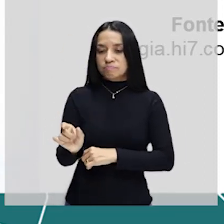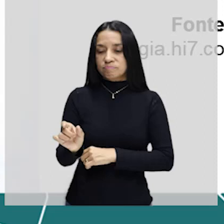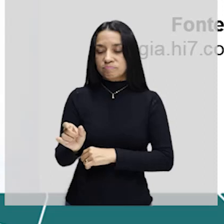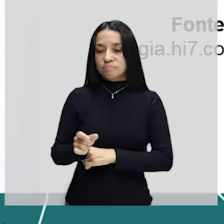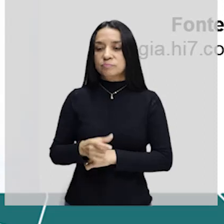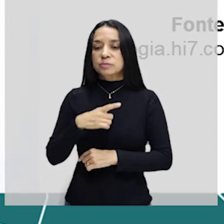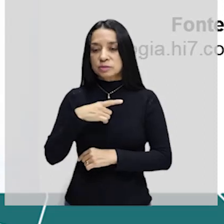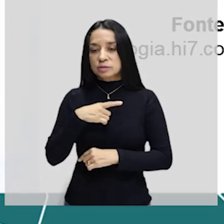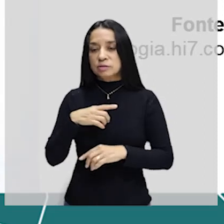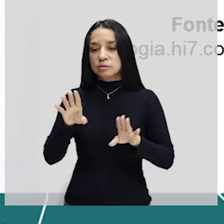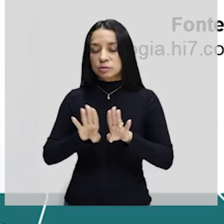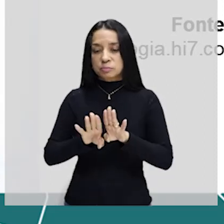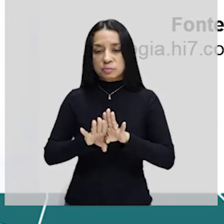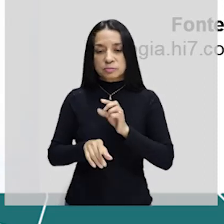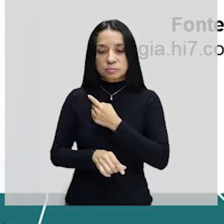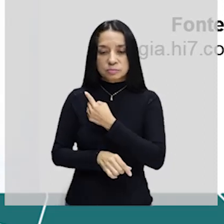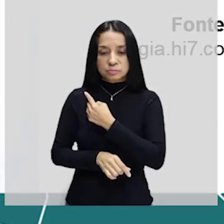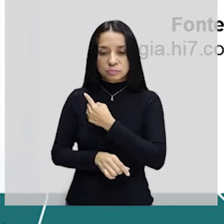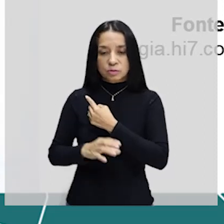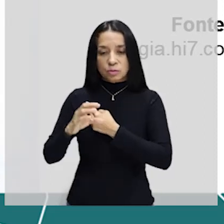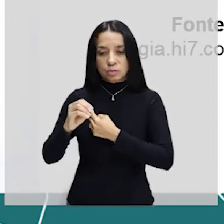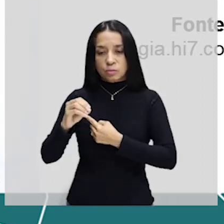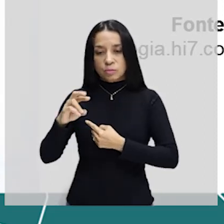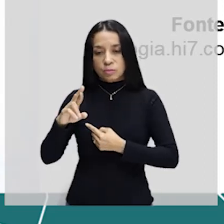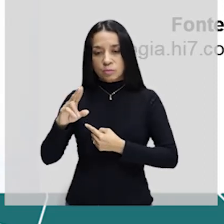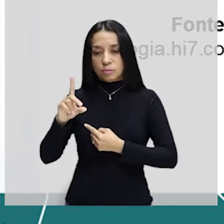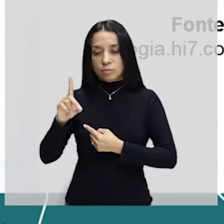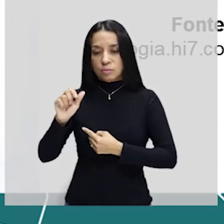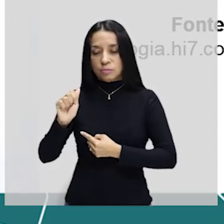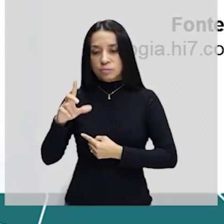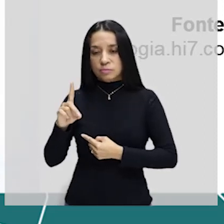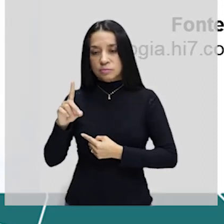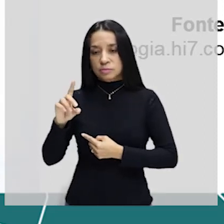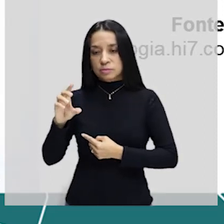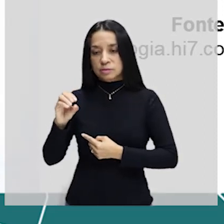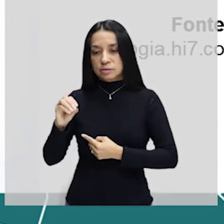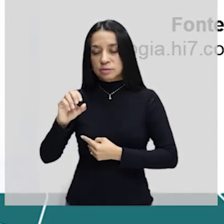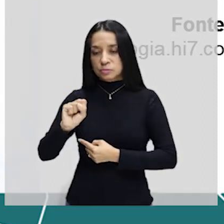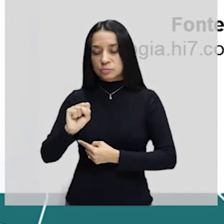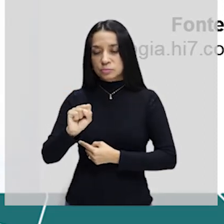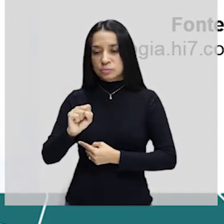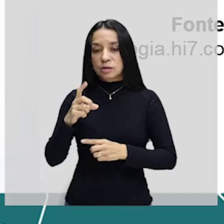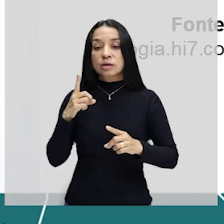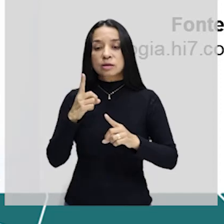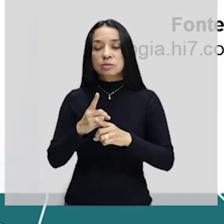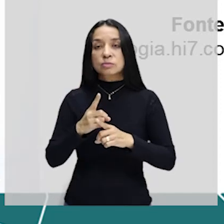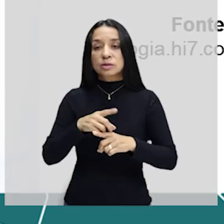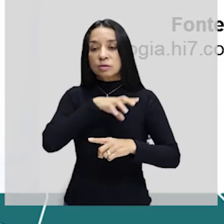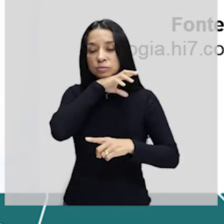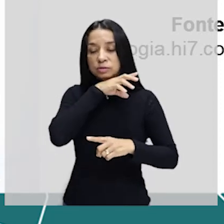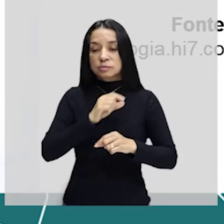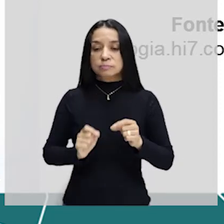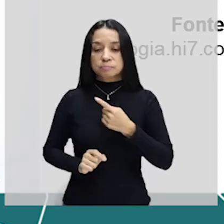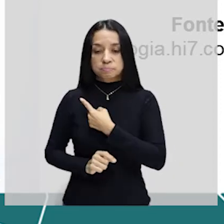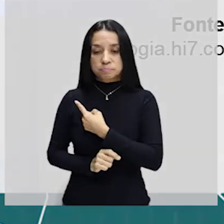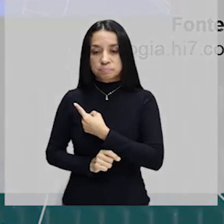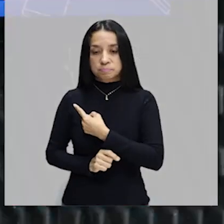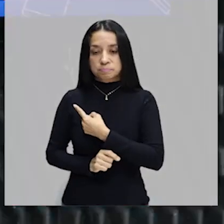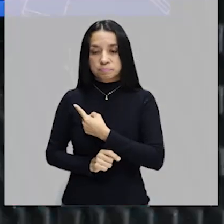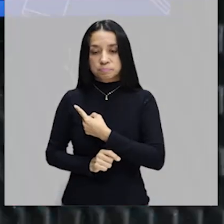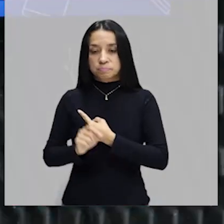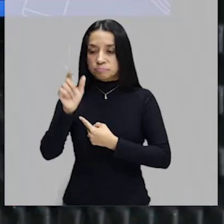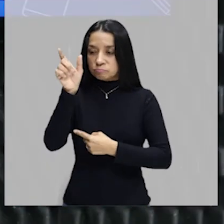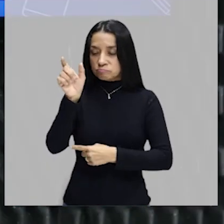são, cordados. Aqui os cordados eu vou encontrar dentro desse filo os animais vertebrados,